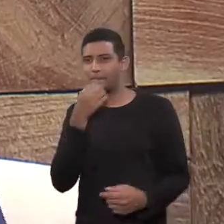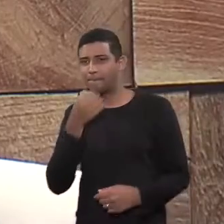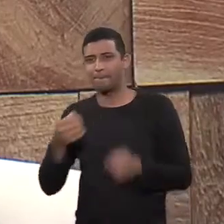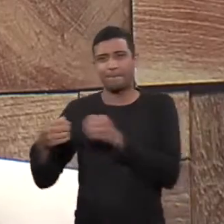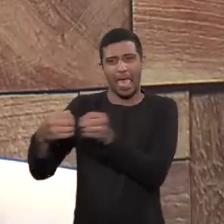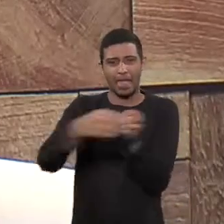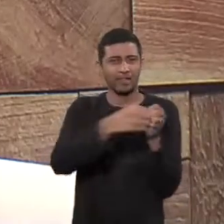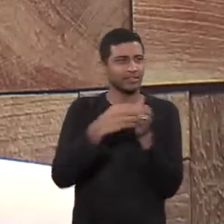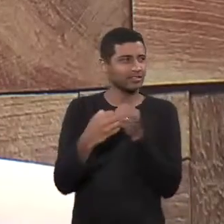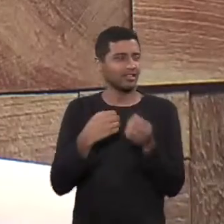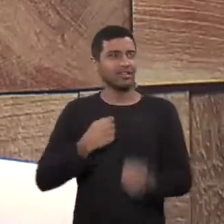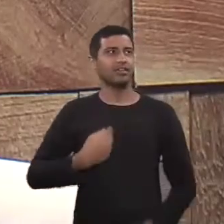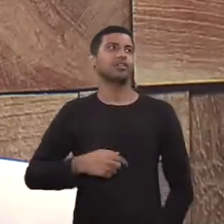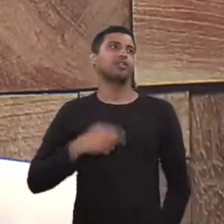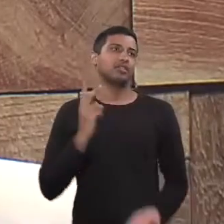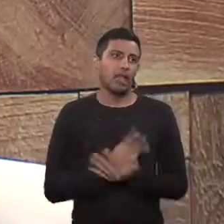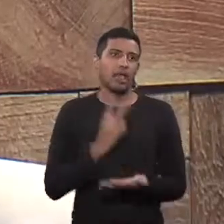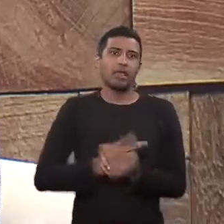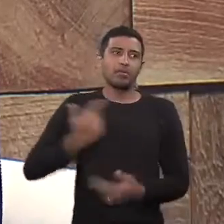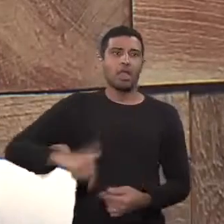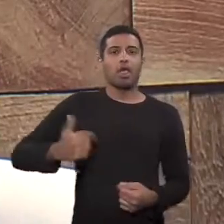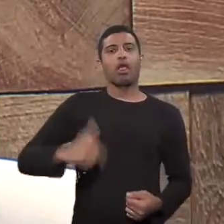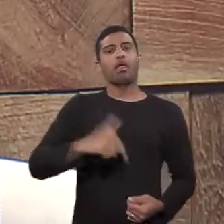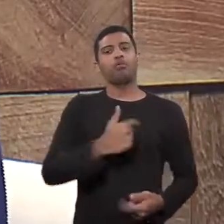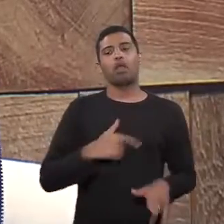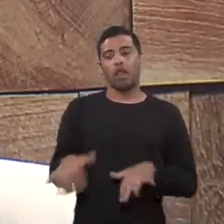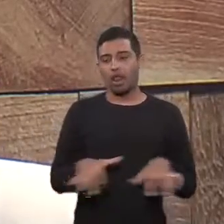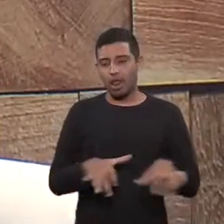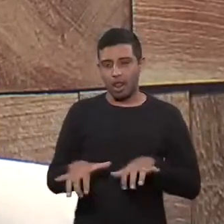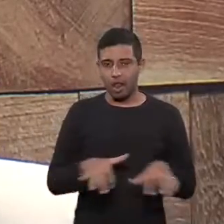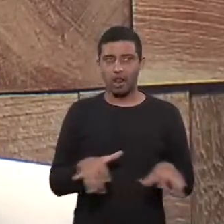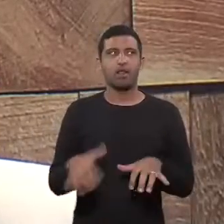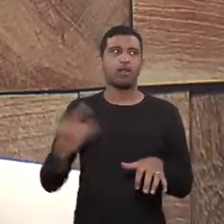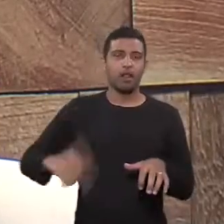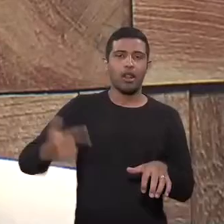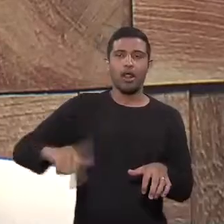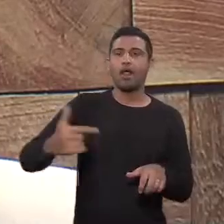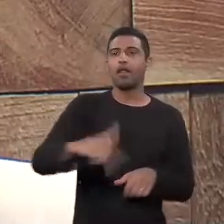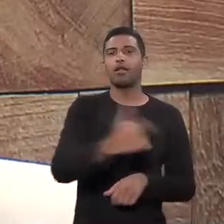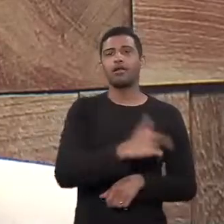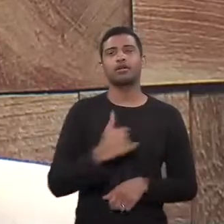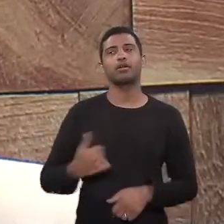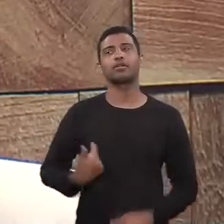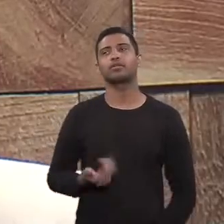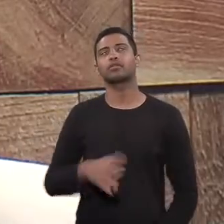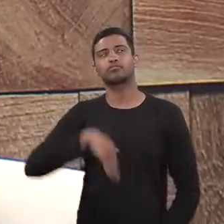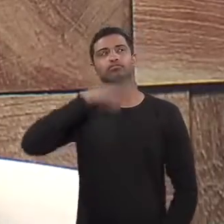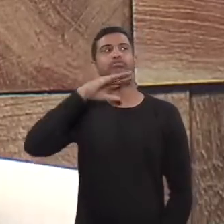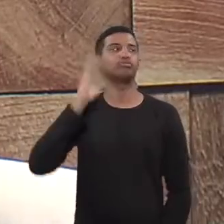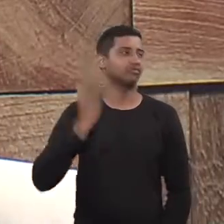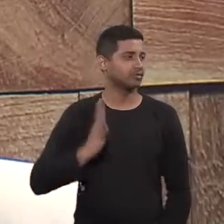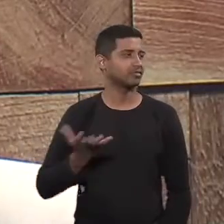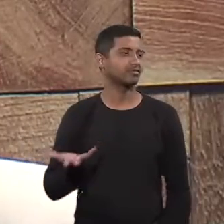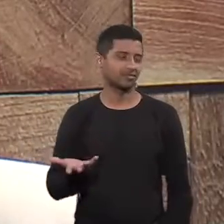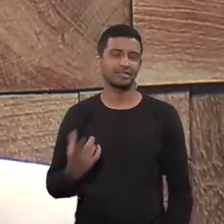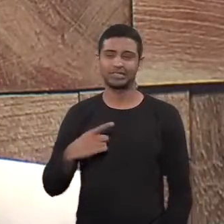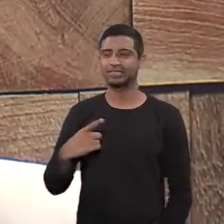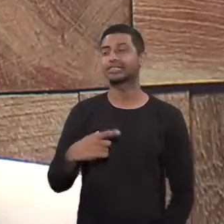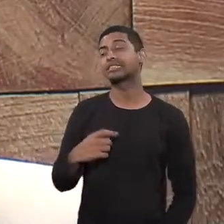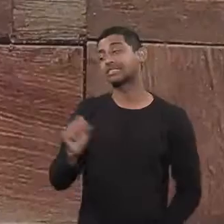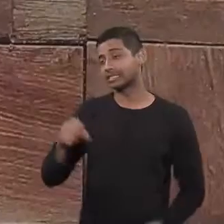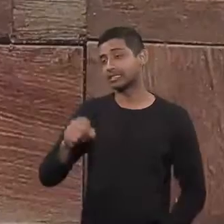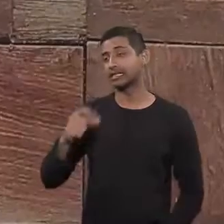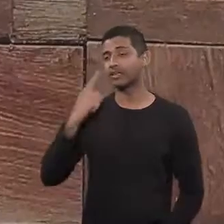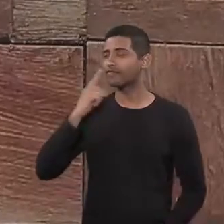porque né, a gente, quando vai para o concerto, a gente ouve a obra pronta. Quem está convivendo com você fica naquela repetição, que não é uma coisa muito fácil.